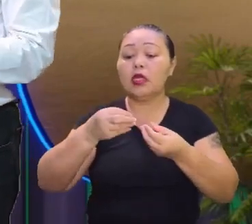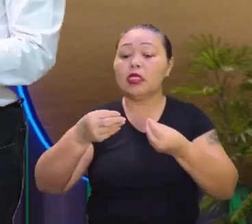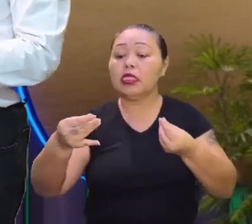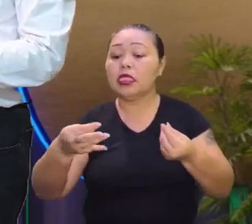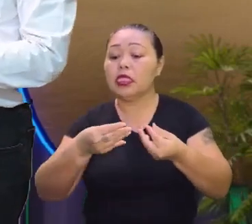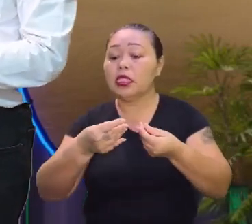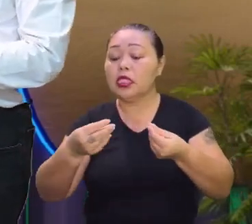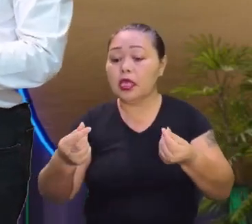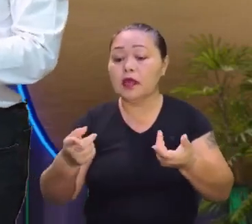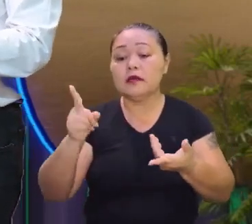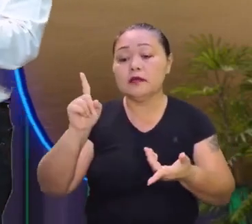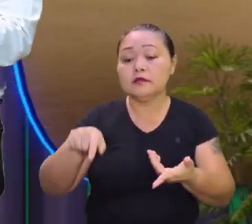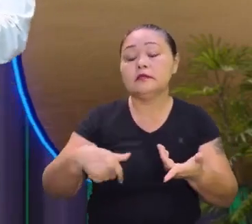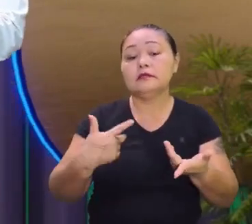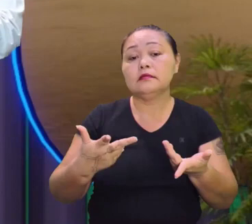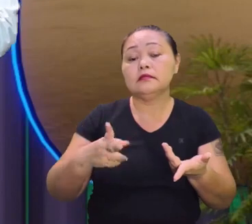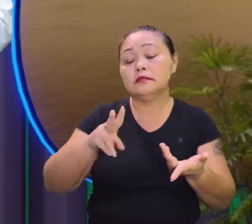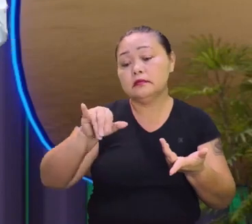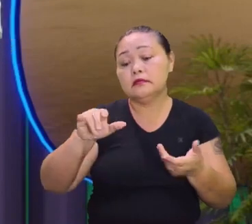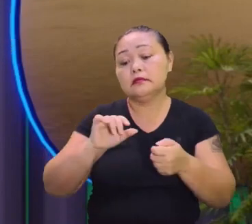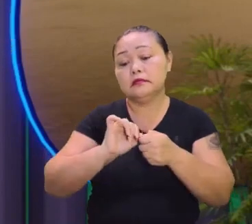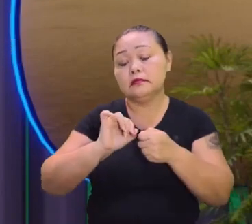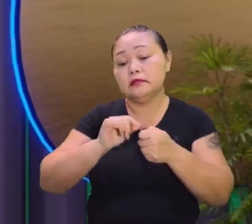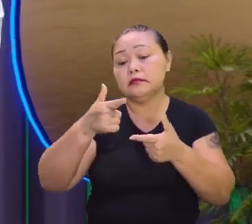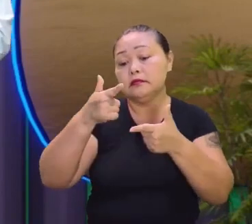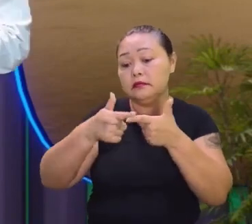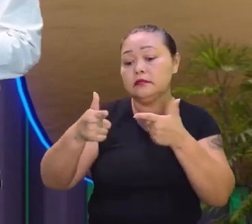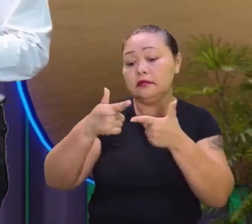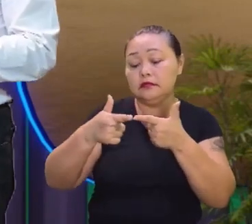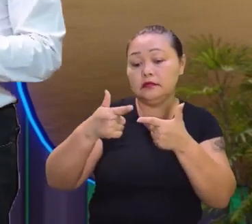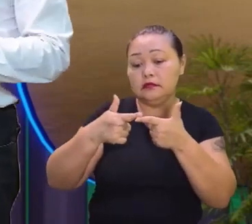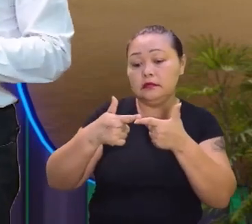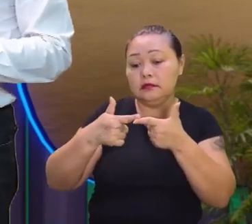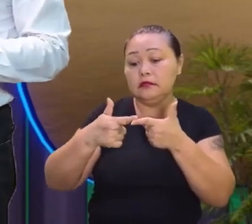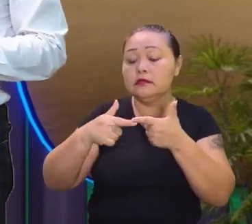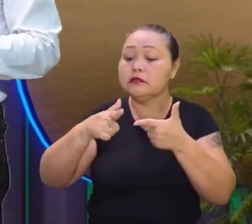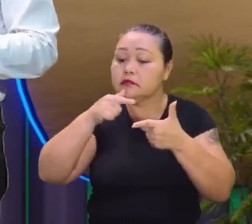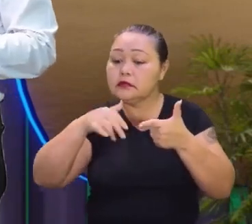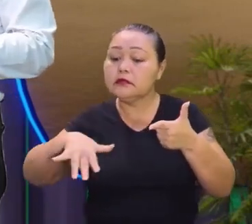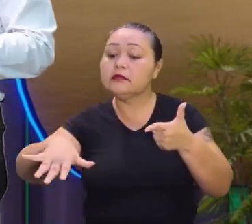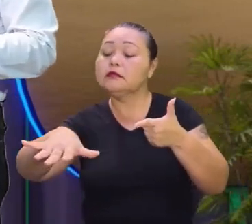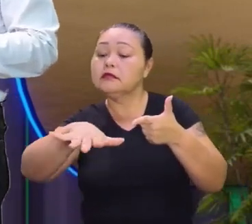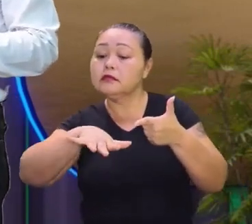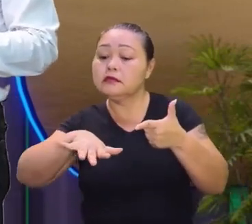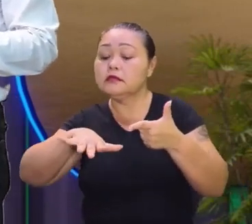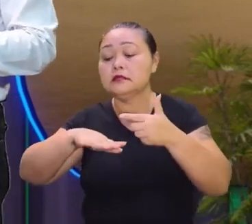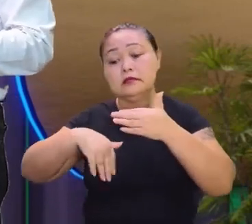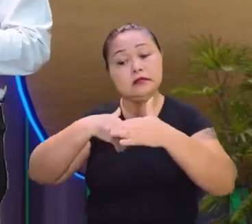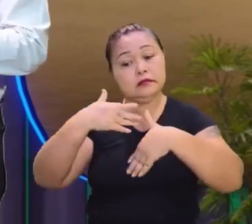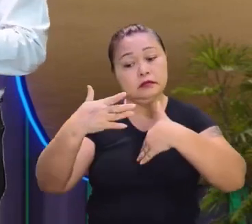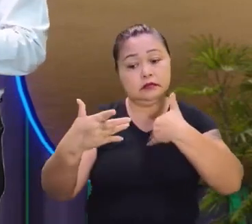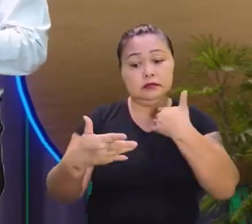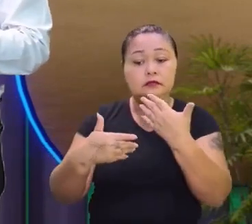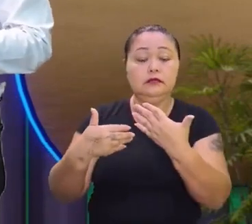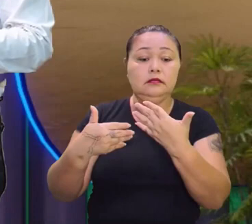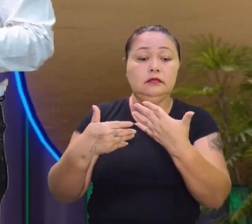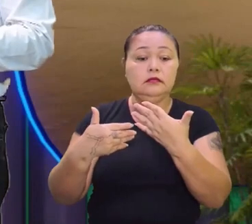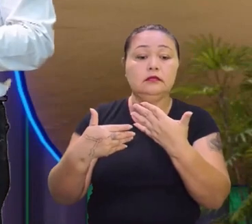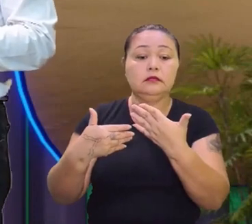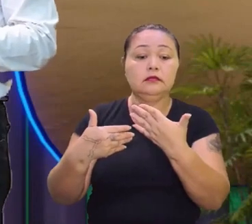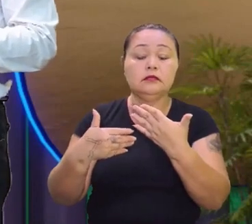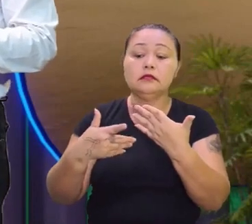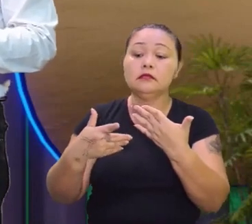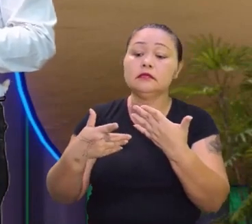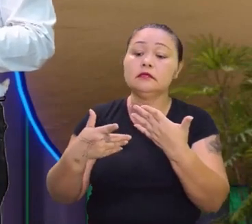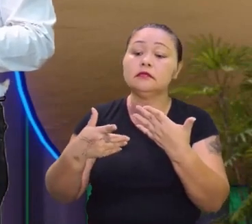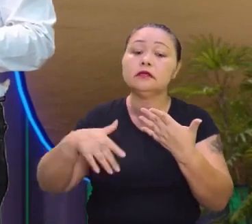apodrecem. Exatamente. É isso que Muito vai bem. gerar também um impacto na vida aquática. Exatamente. E nesse processo de quando